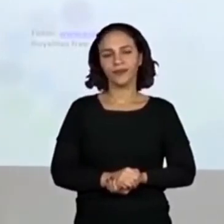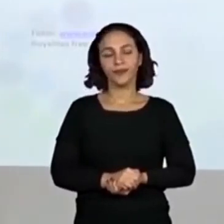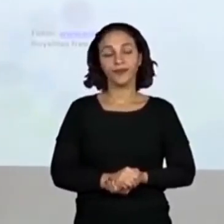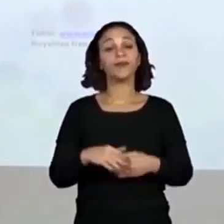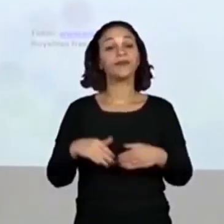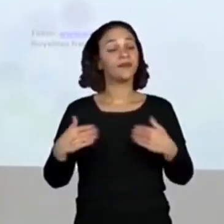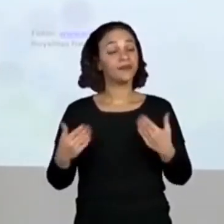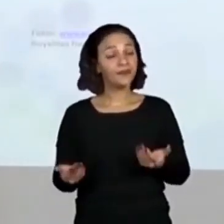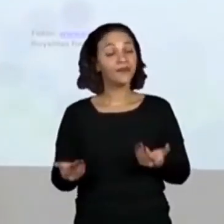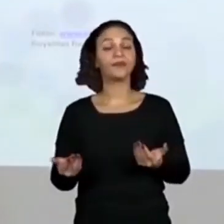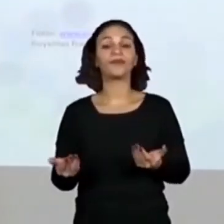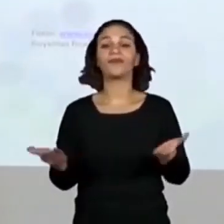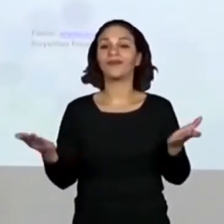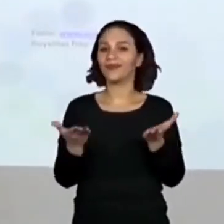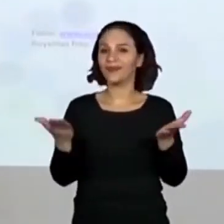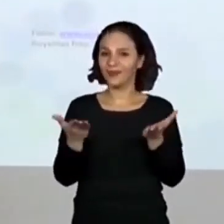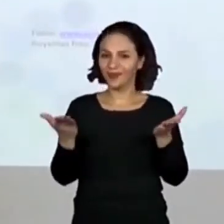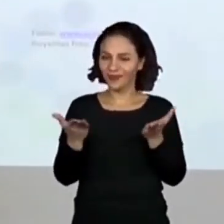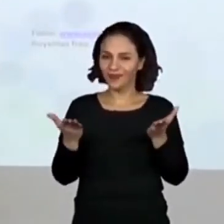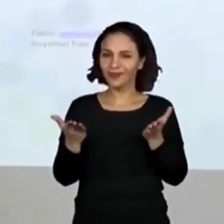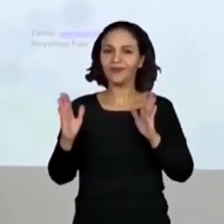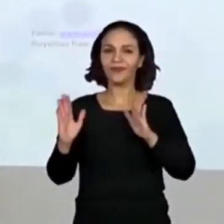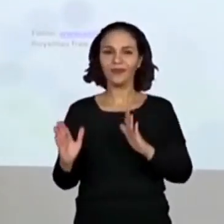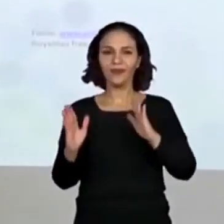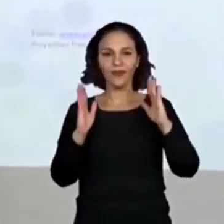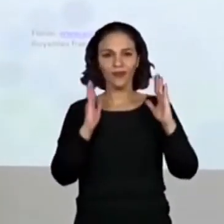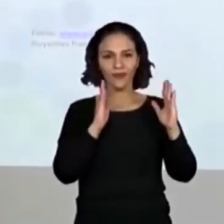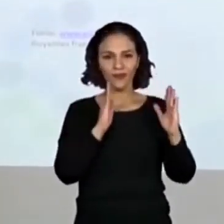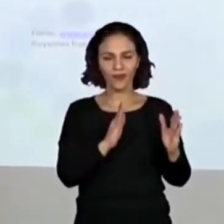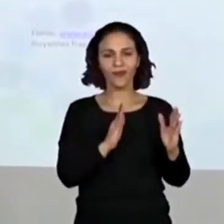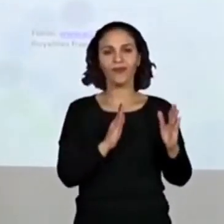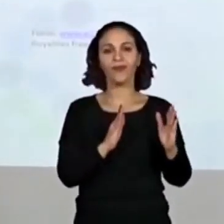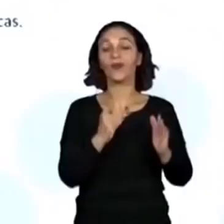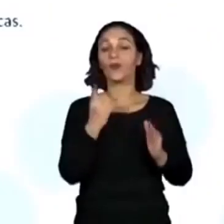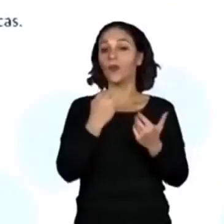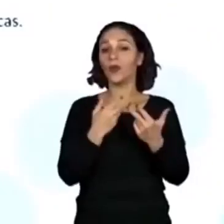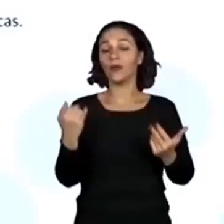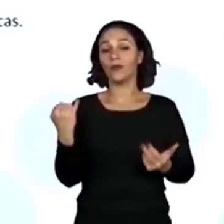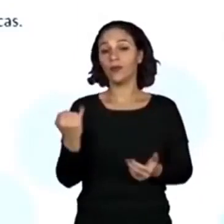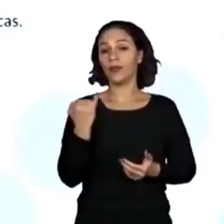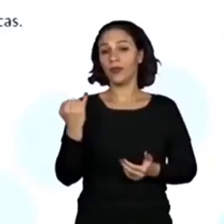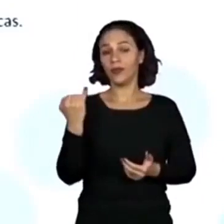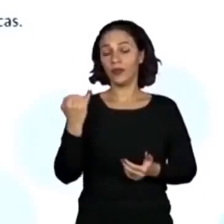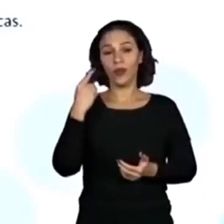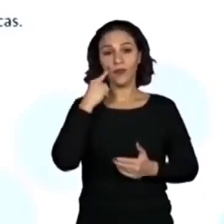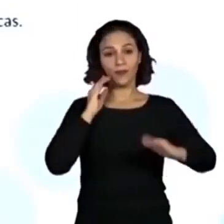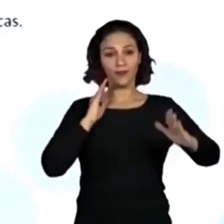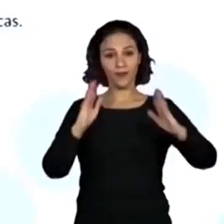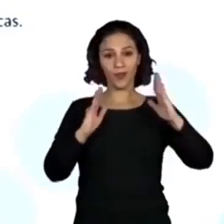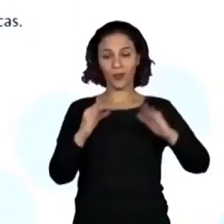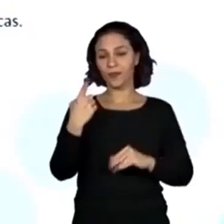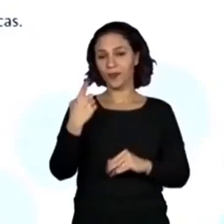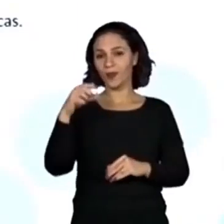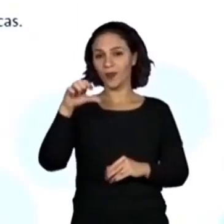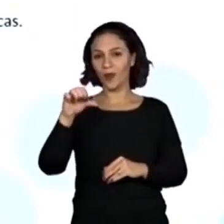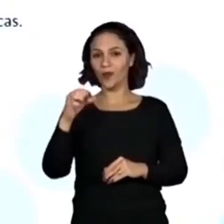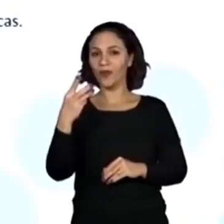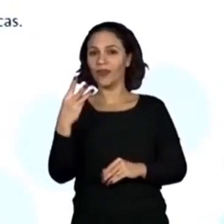Muito bem, pessoal. Agora nós vamos falar de uma coisa muito importante. Entre 1930